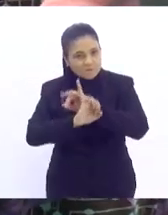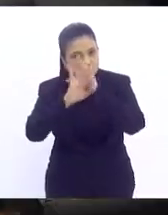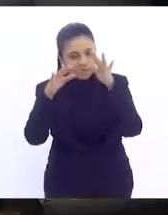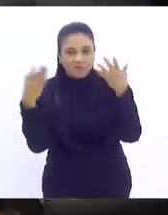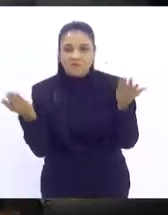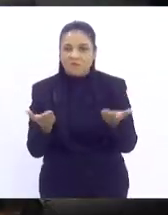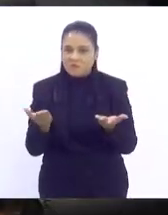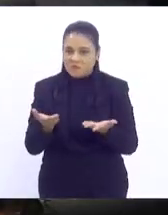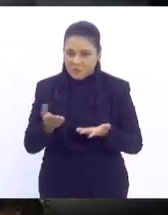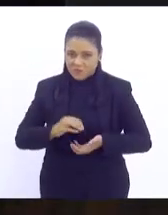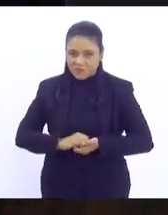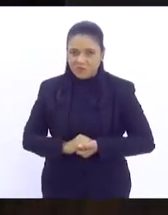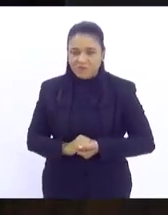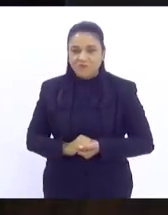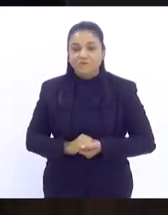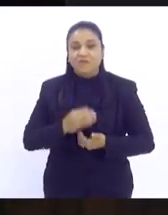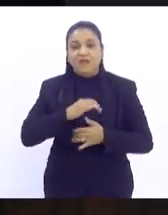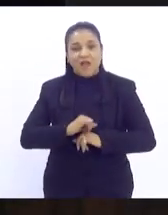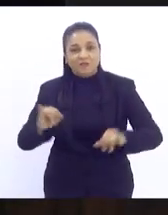momento